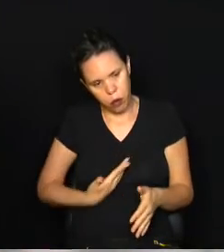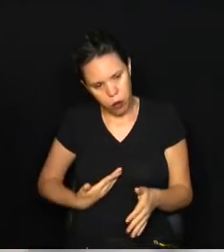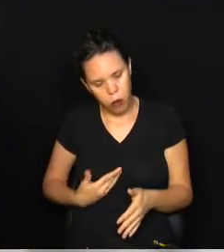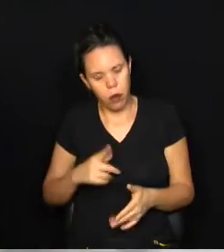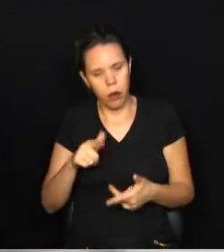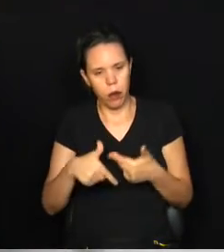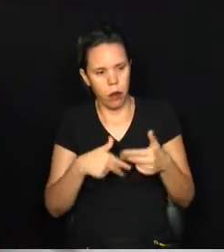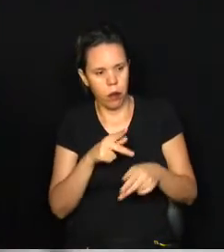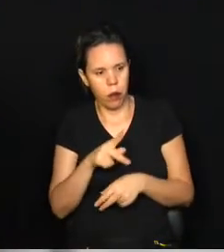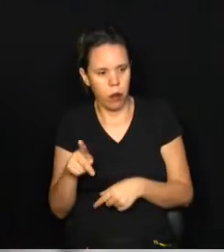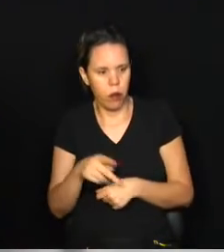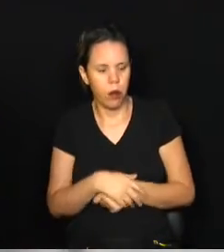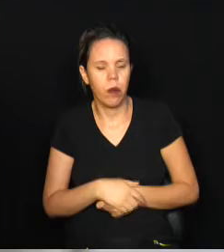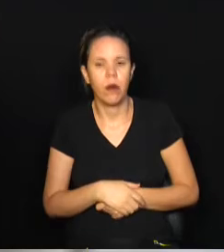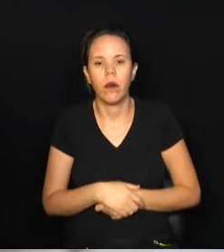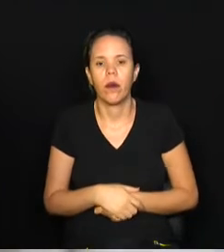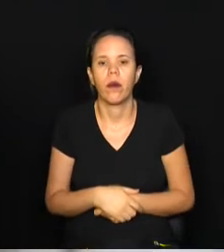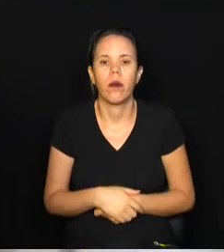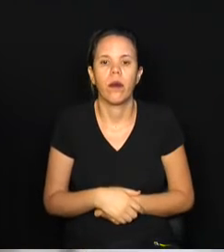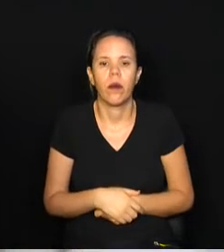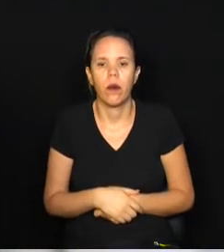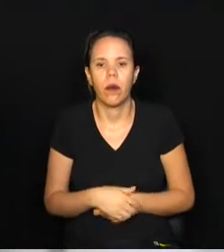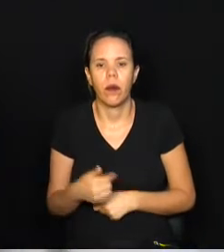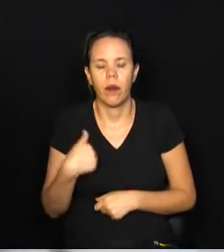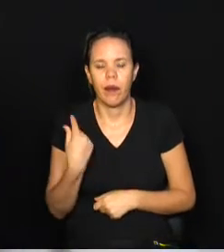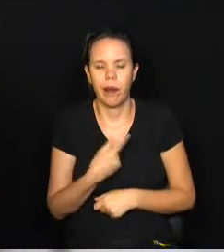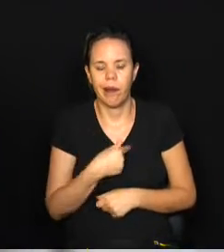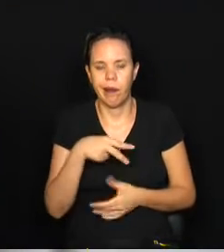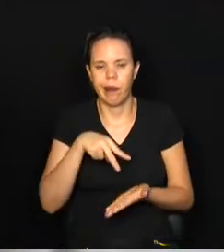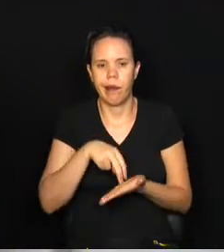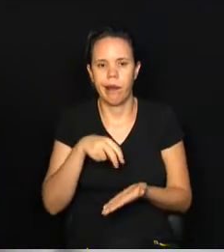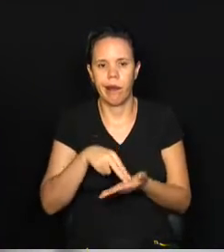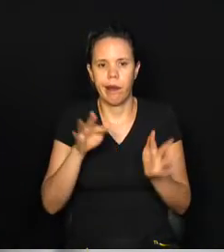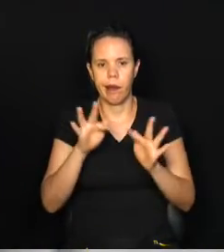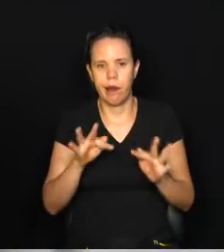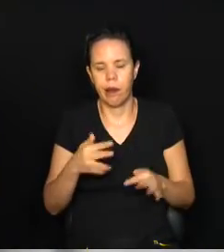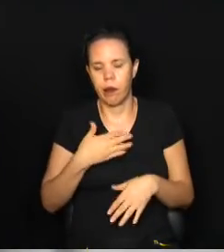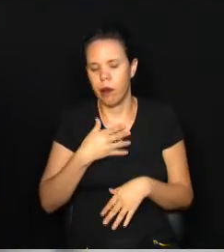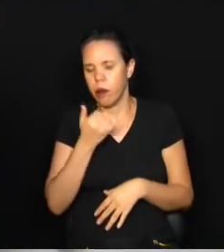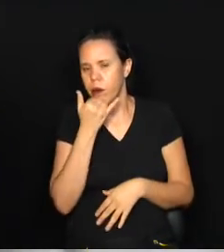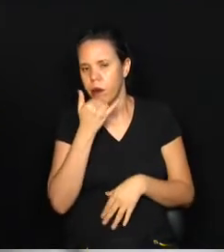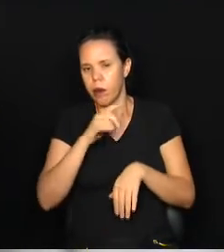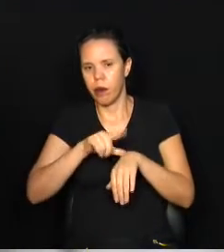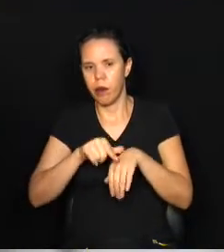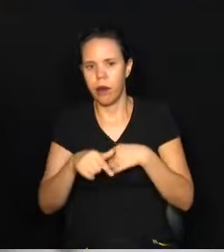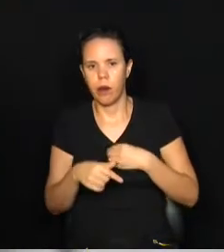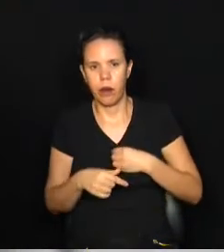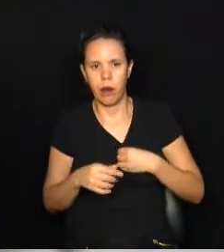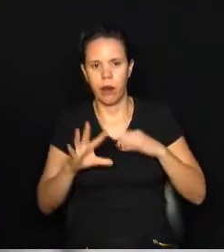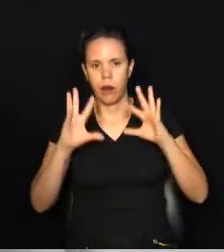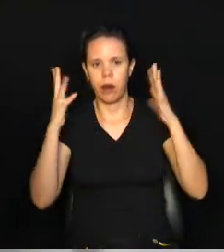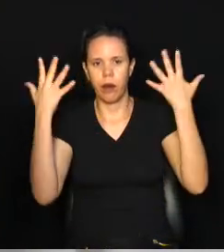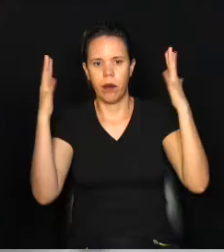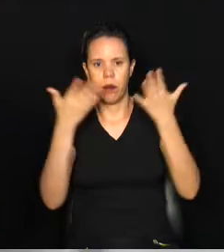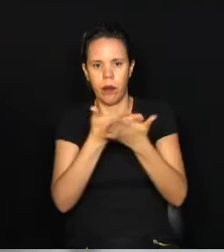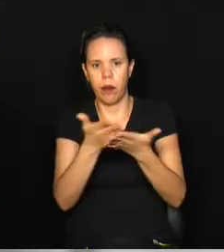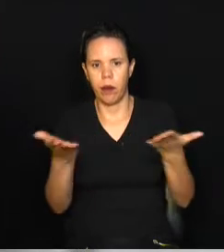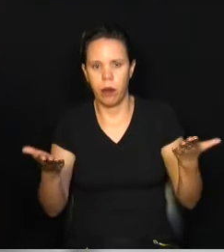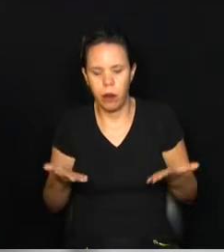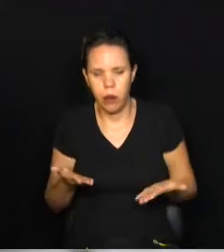de presidente, né? Então, eu fico muito contente, peço desculpa aí pelo meu atraso, estão todos de parabéns, o